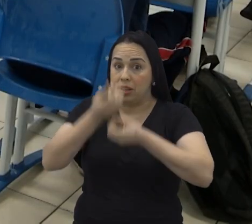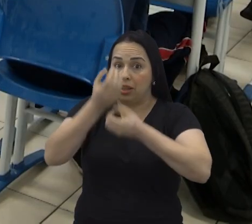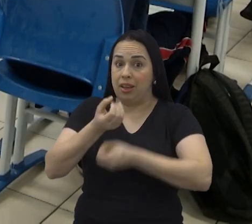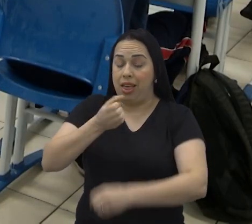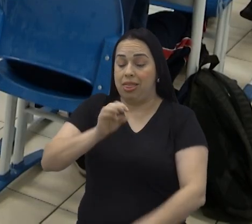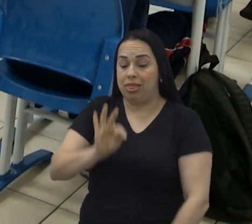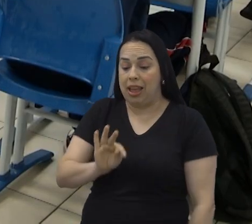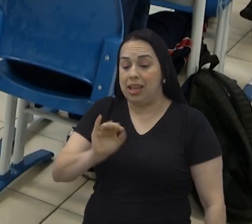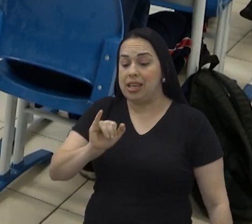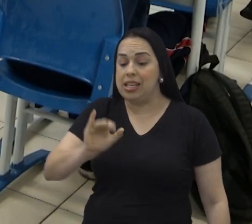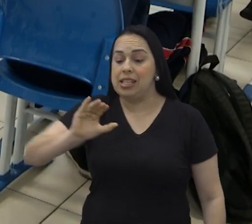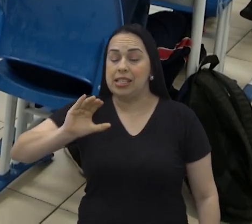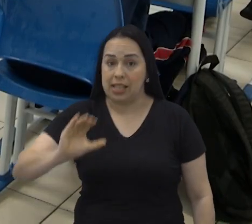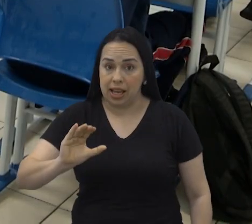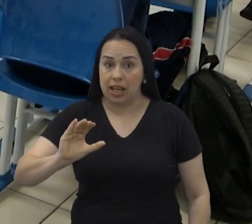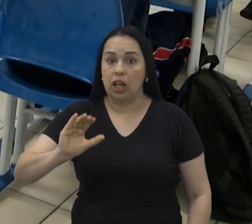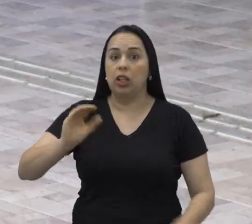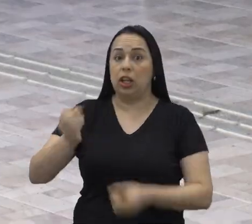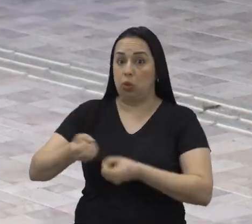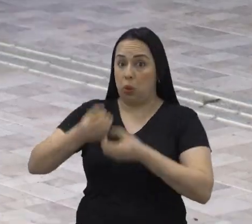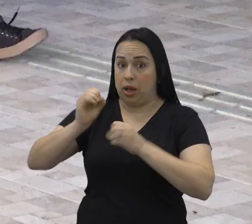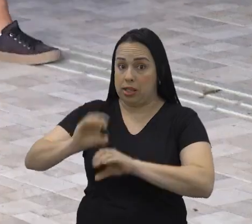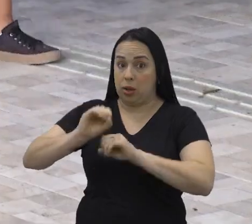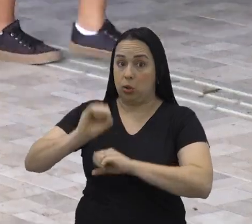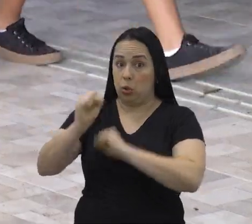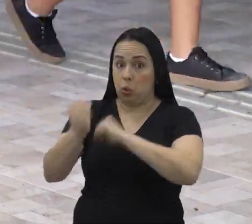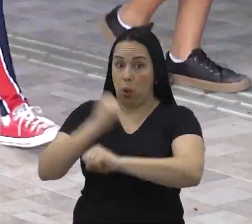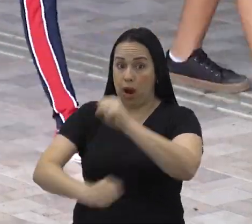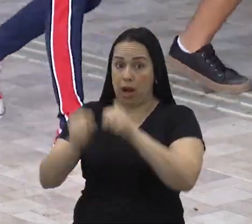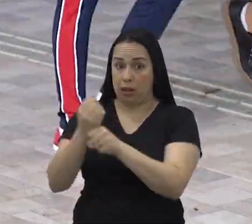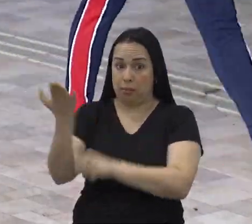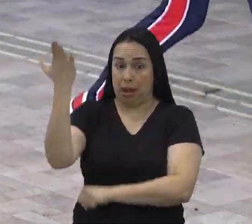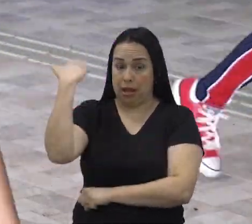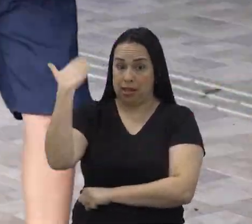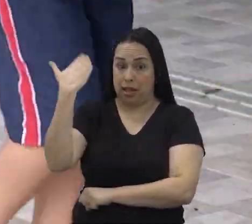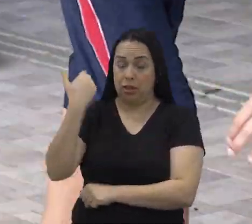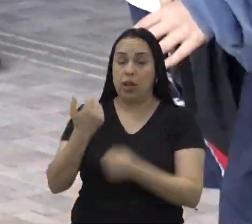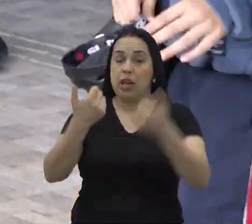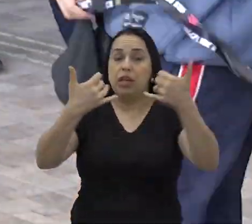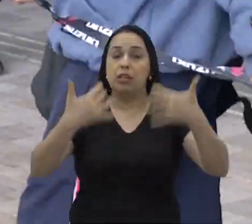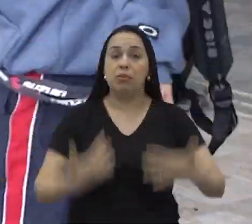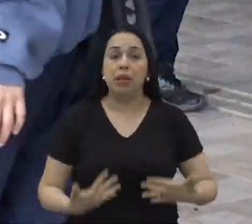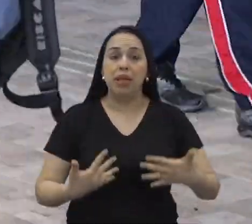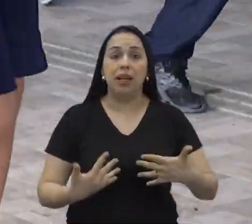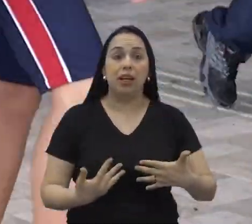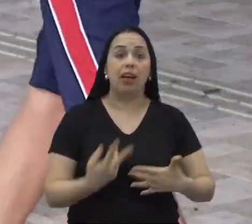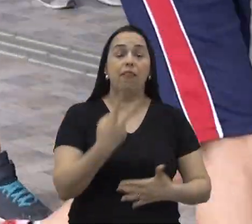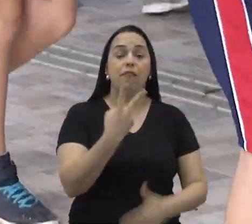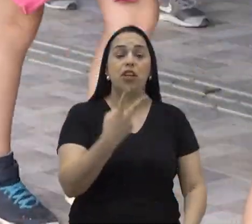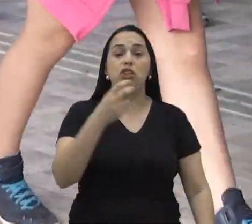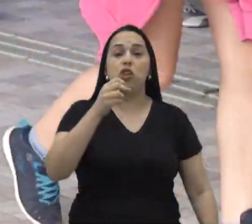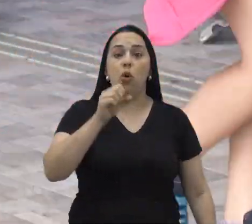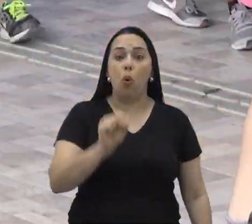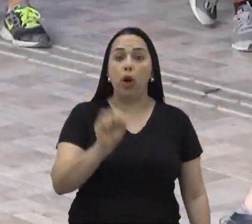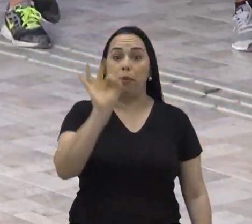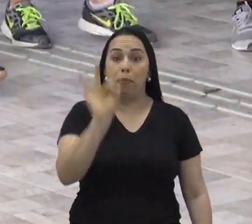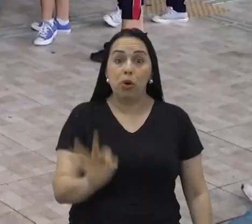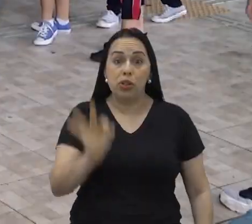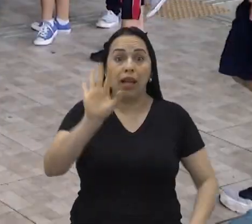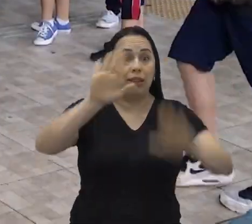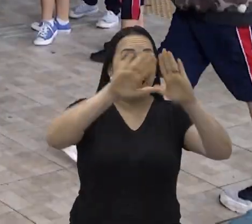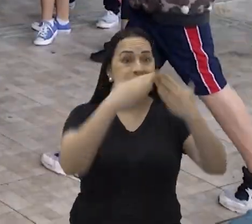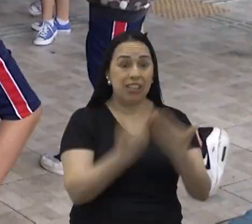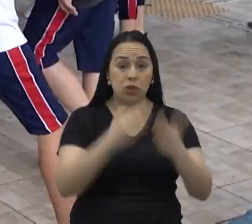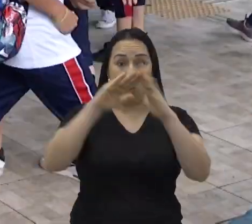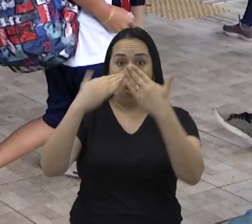divulgada pelo TIC Educação em 2023 apontou que o uso de celular já é proibido em 28%